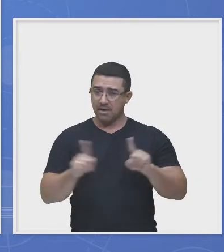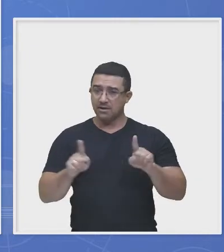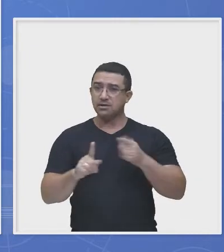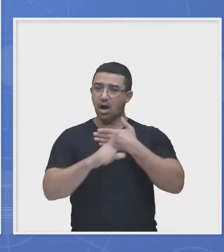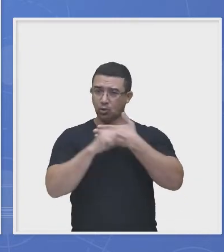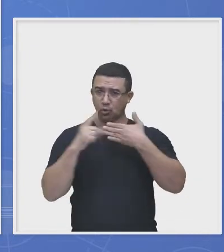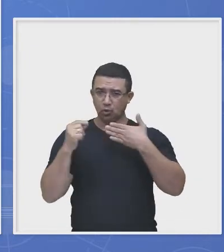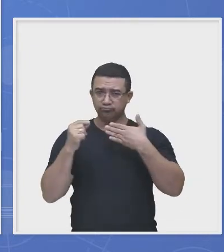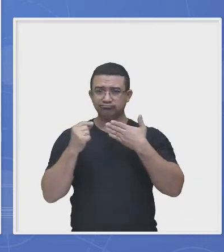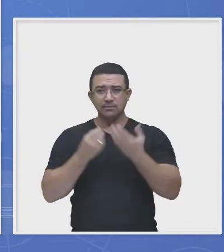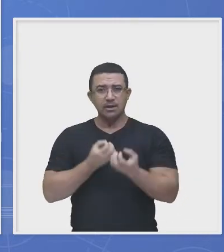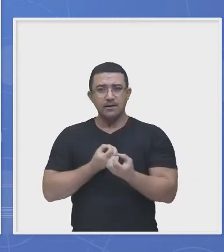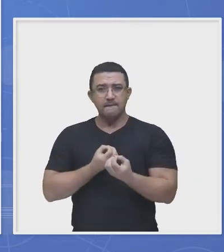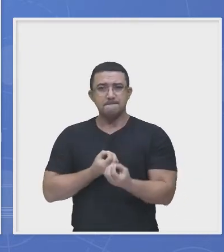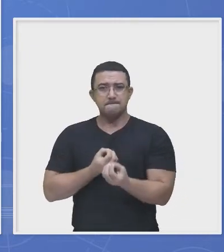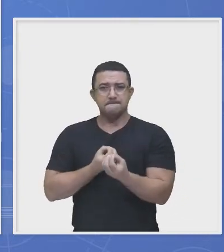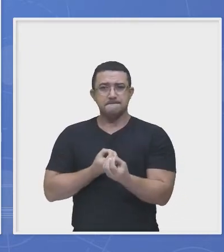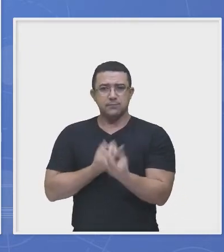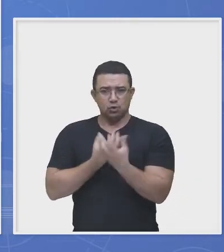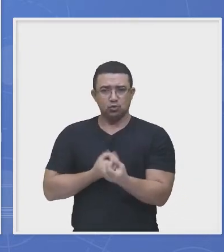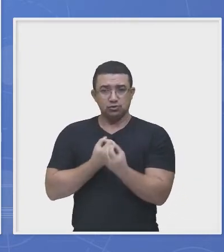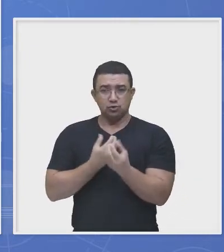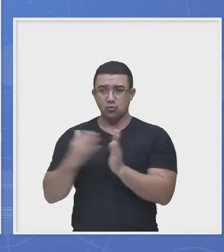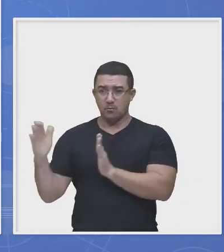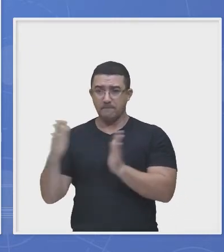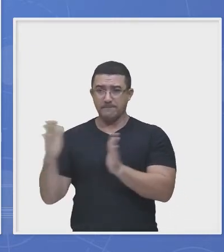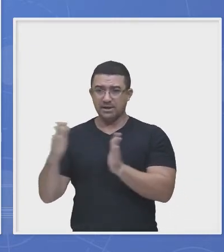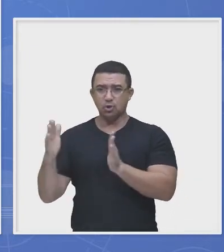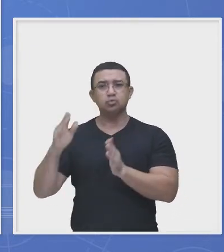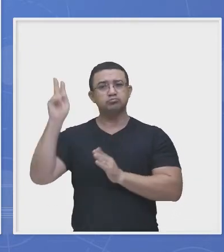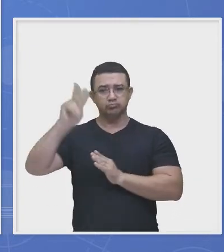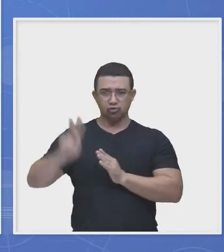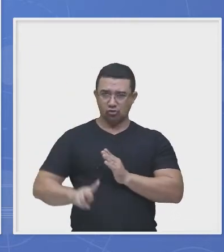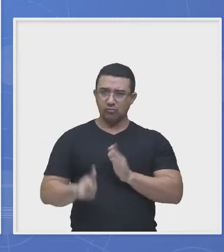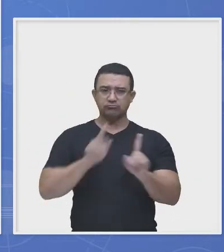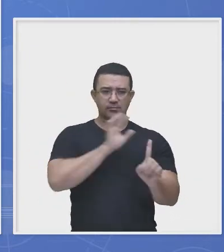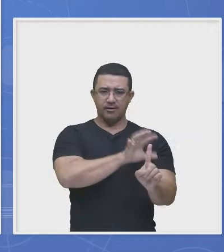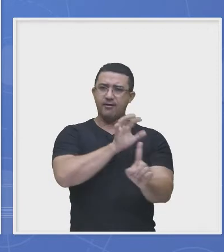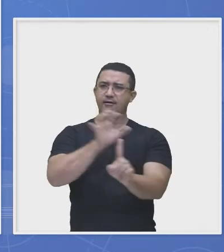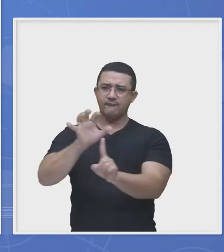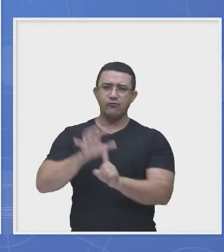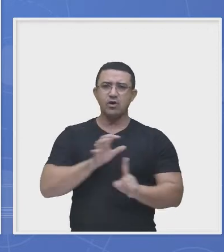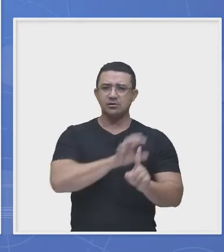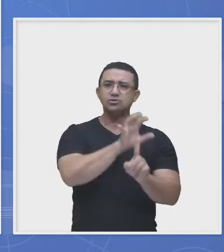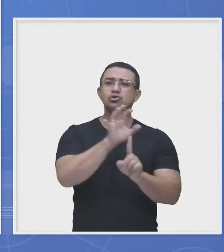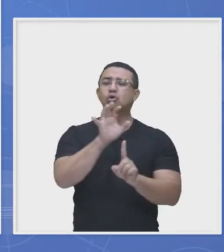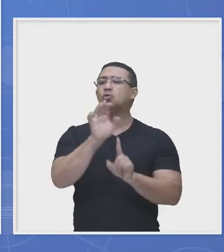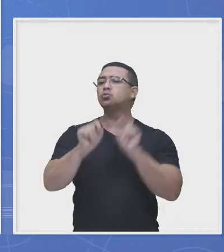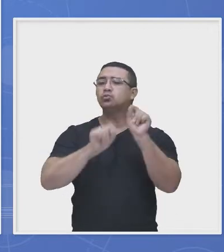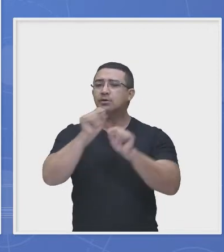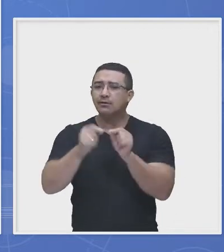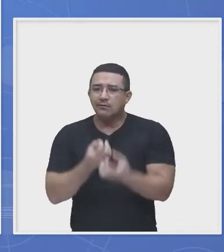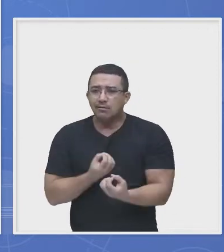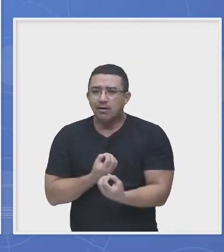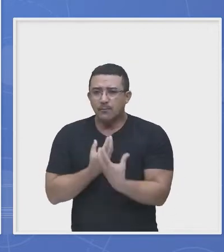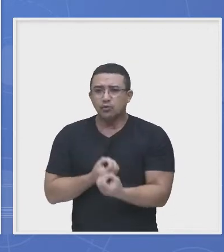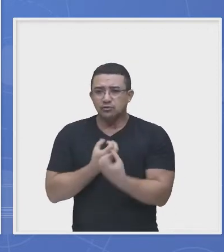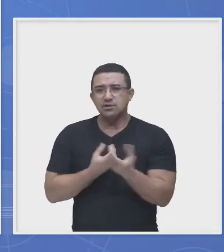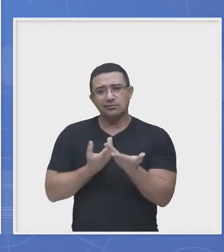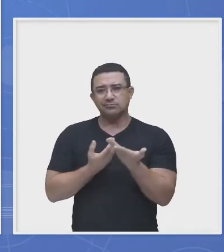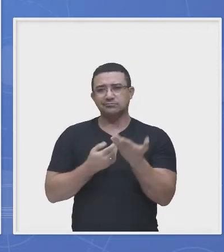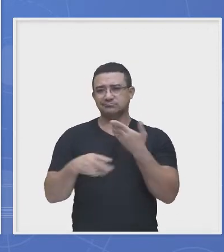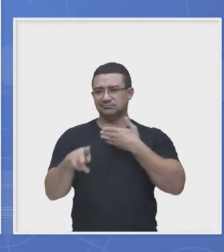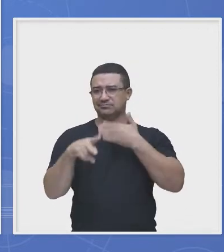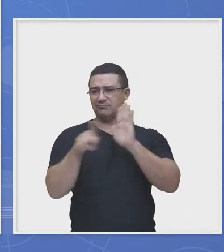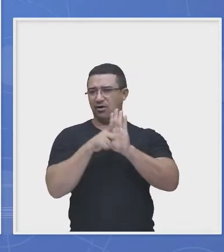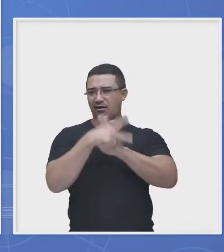tudo isso dentro de um momento histórico, dentro de um período que influenciou bastante na produção desses autores.